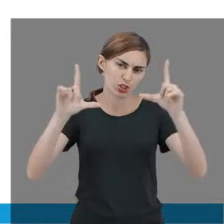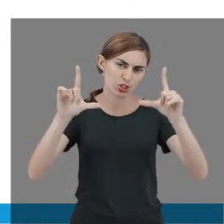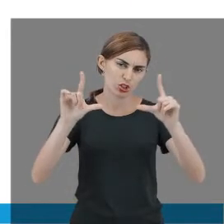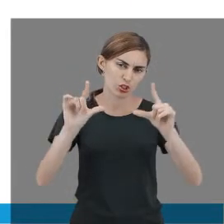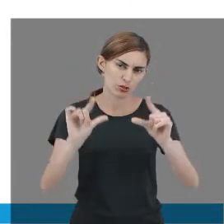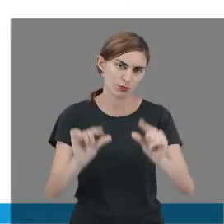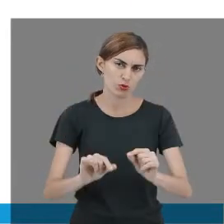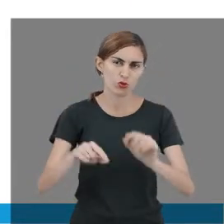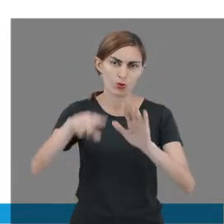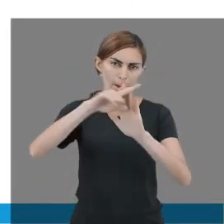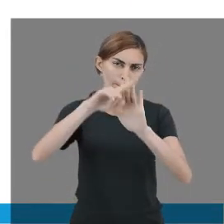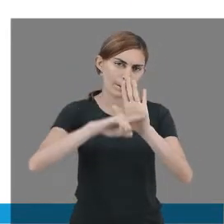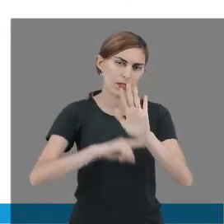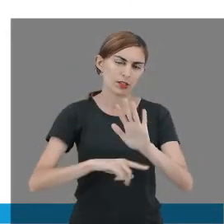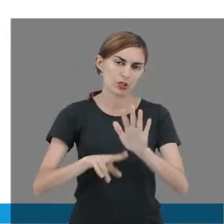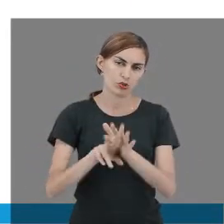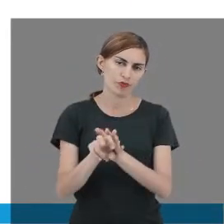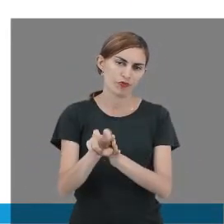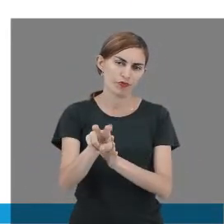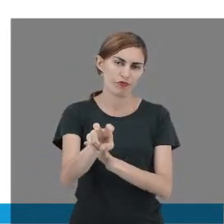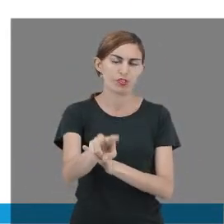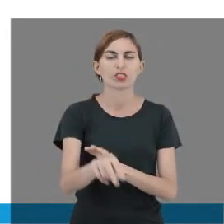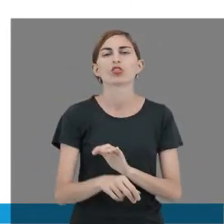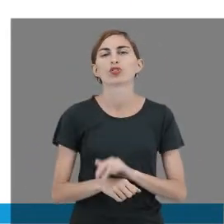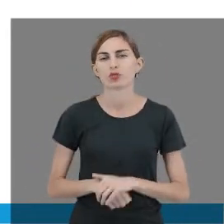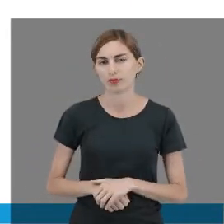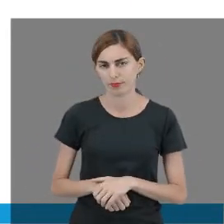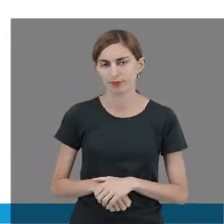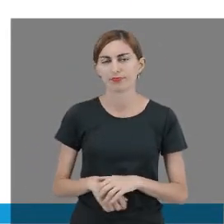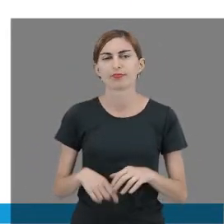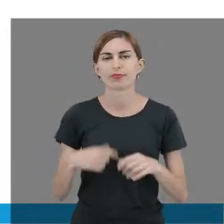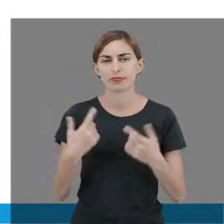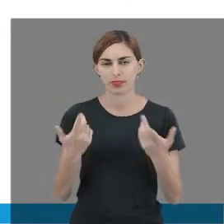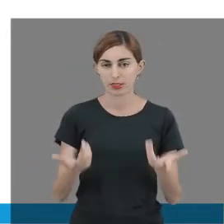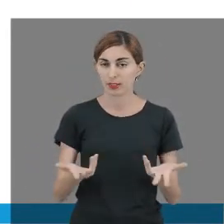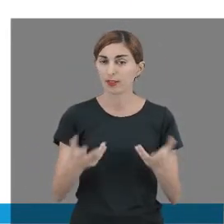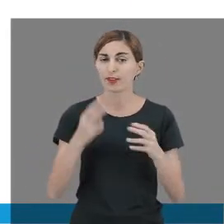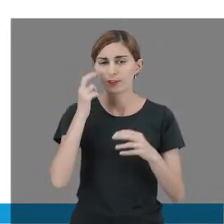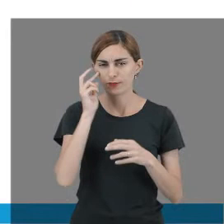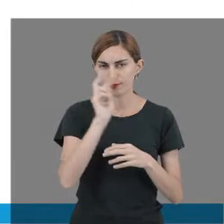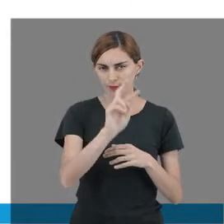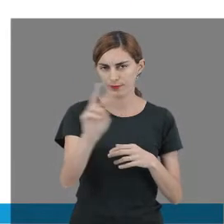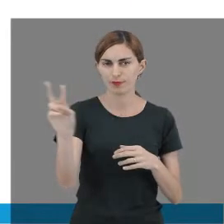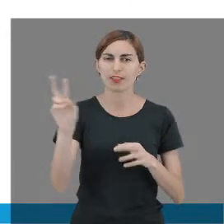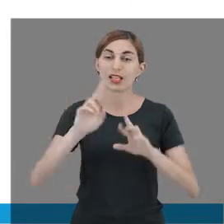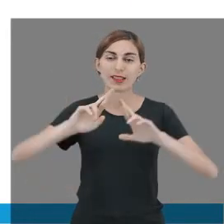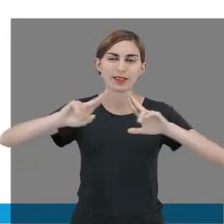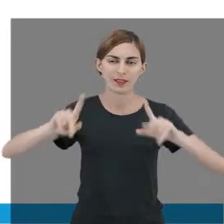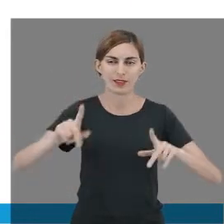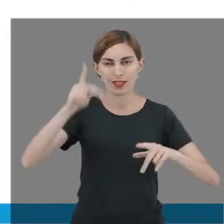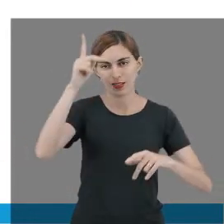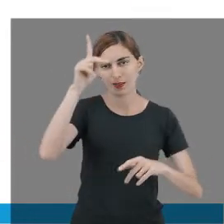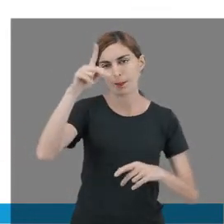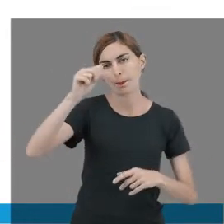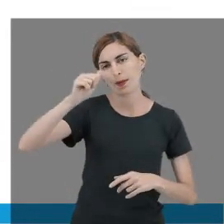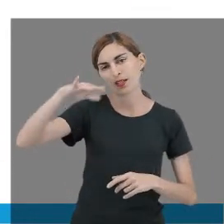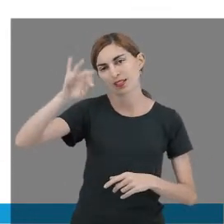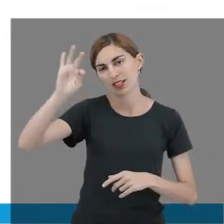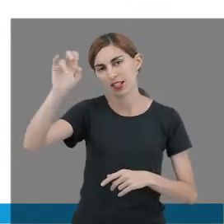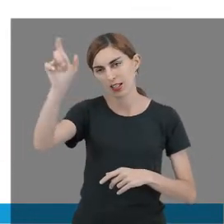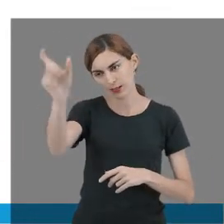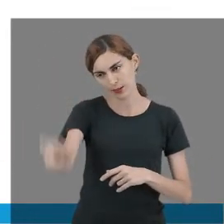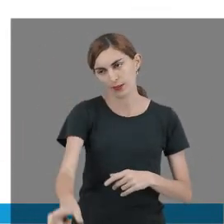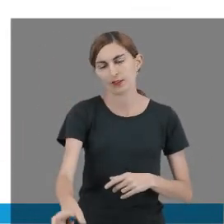do padrão dos giros, e com o ventrículo grande pela redução do volume, né? E aí a gente vê de graus diferentes. Aqui é um paciente que praticamente tem uma